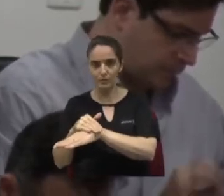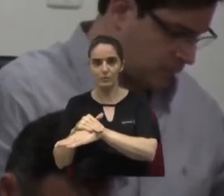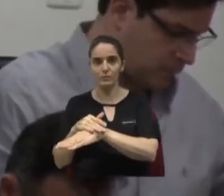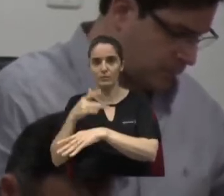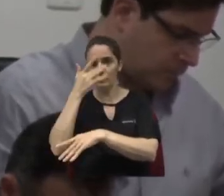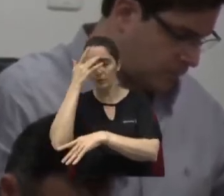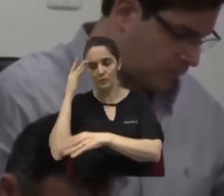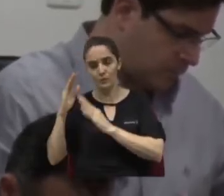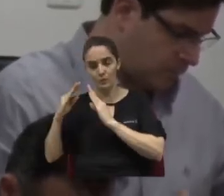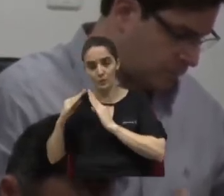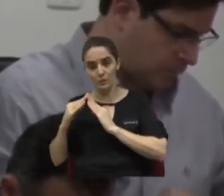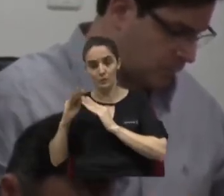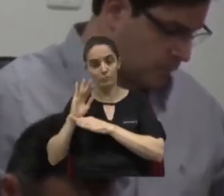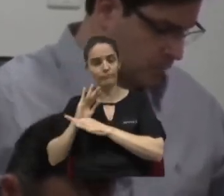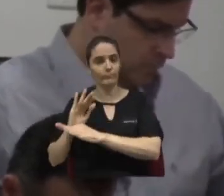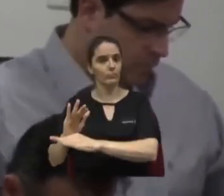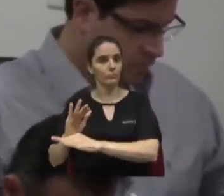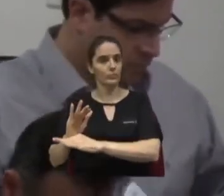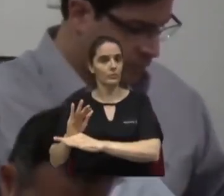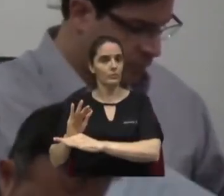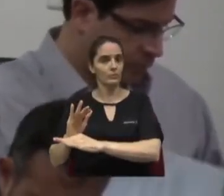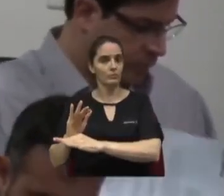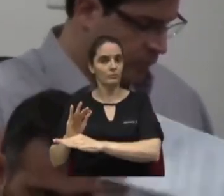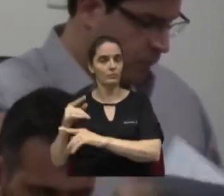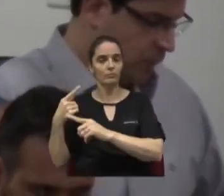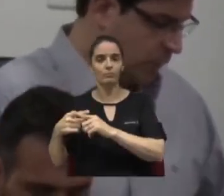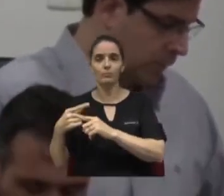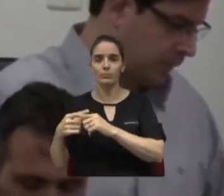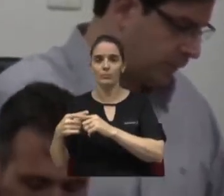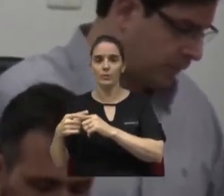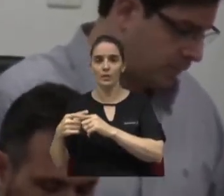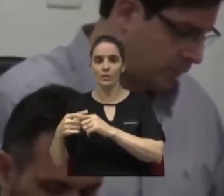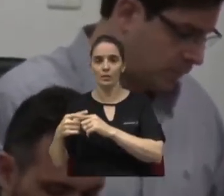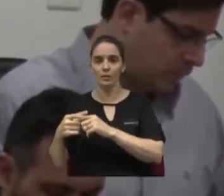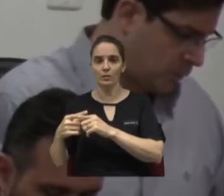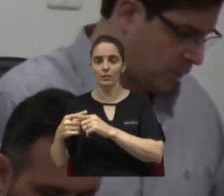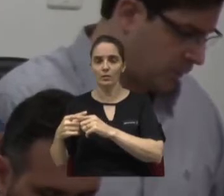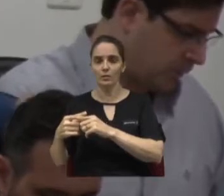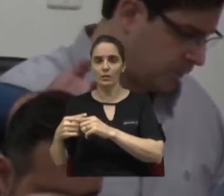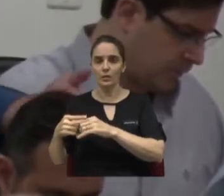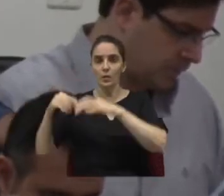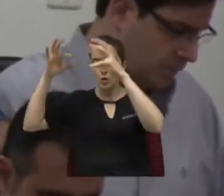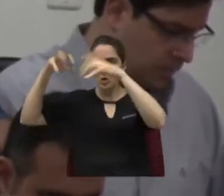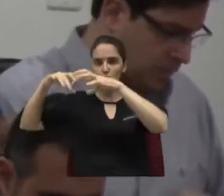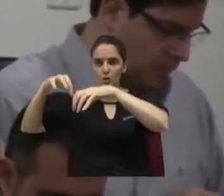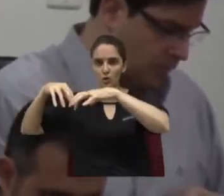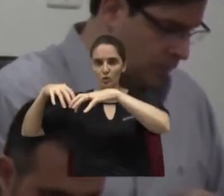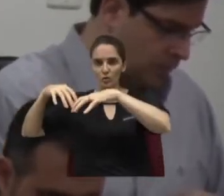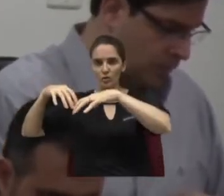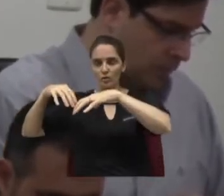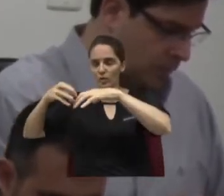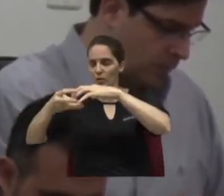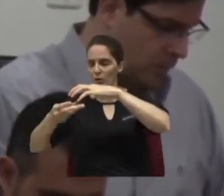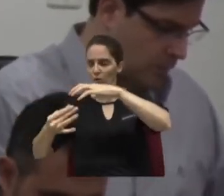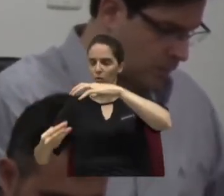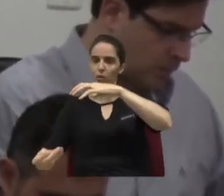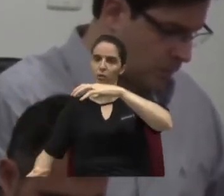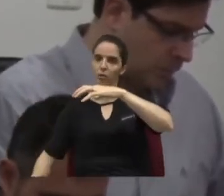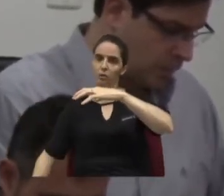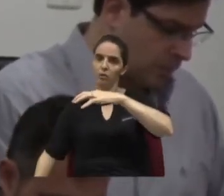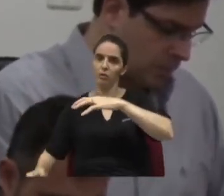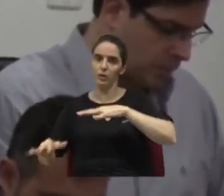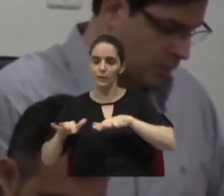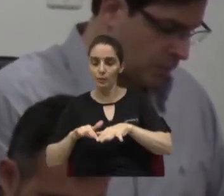para que ajudem, porque está contaminando muito o solo, principalmente quando chove. Nesses dias de chuva, nesses finais de semana